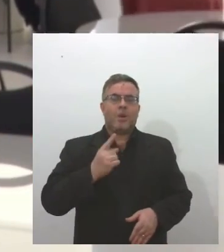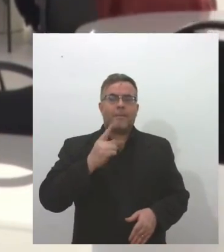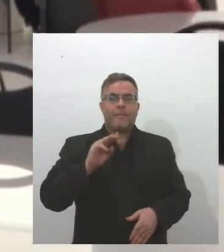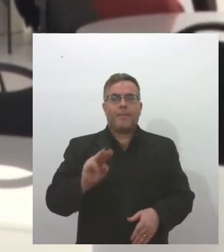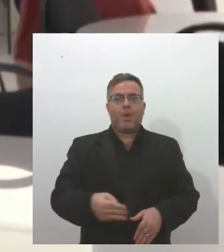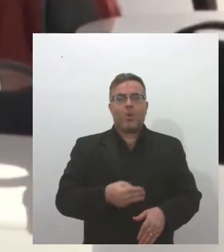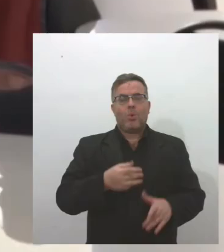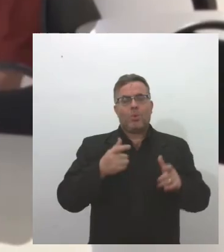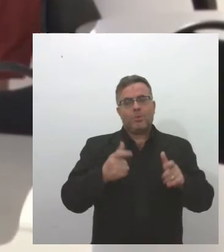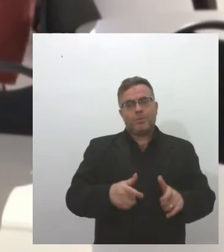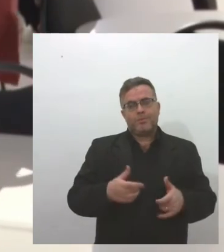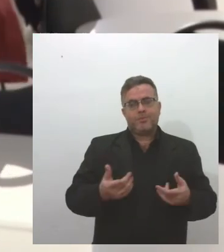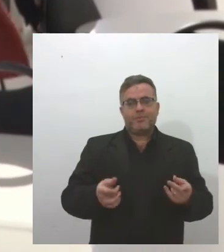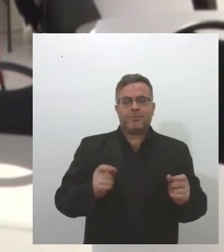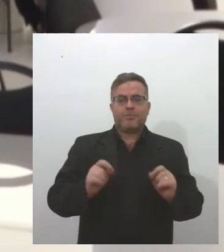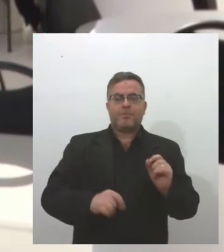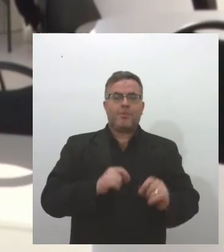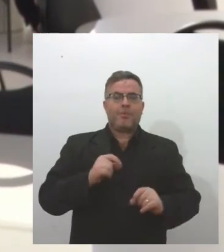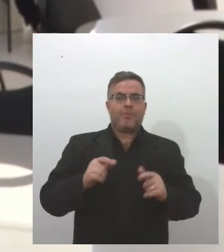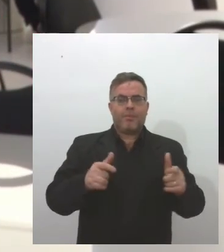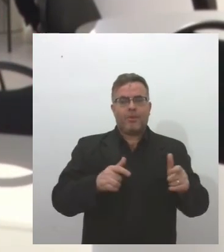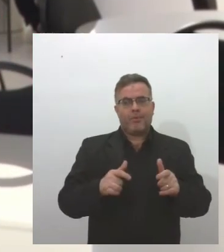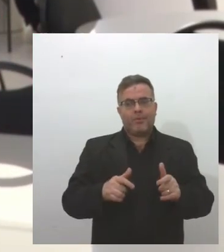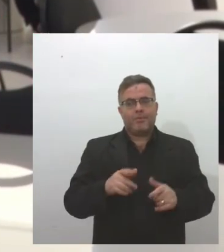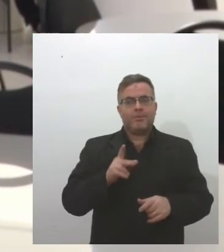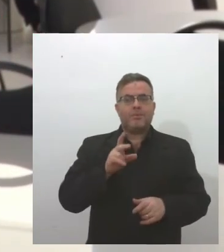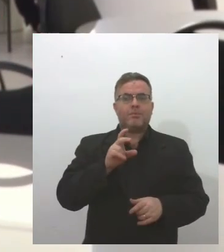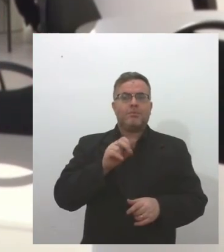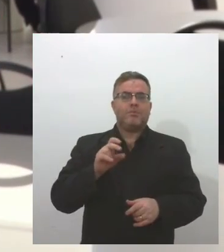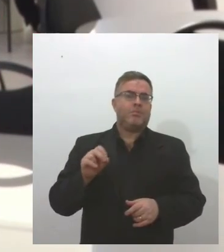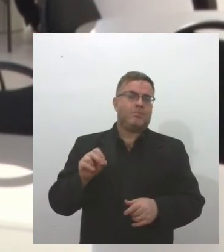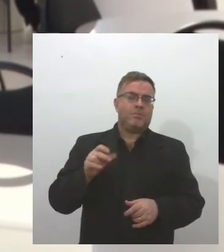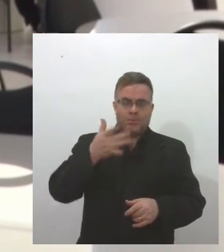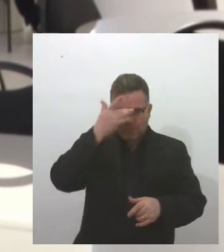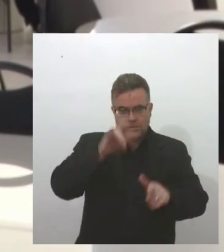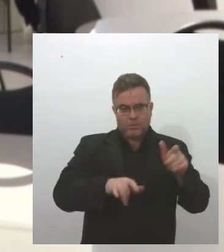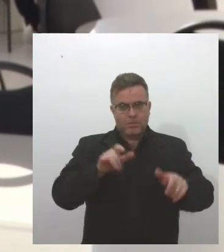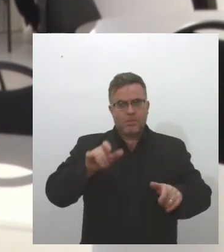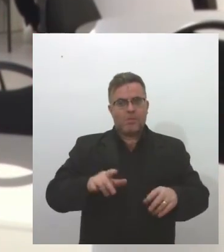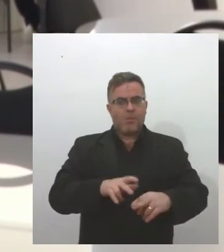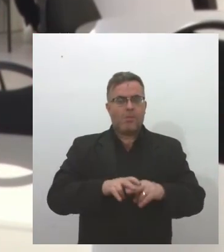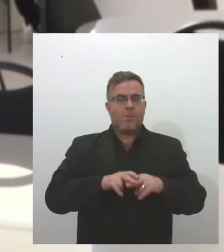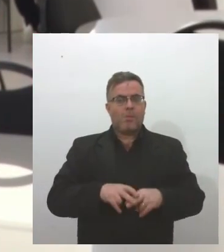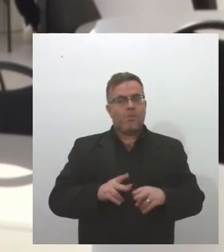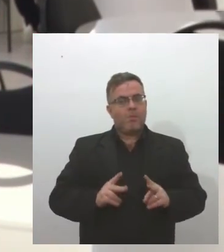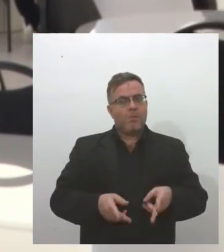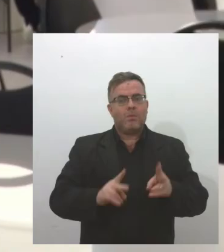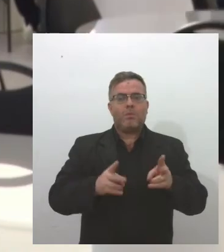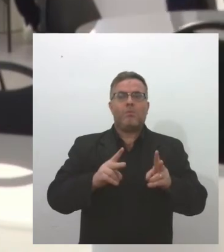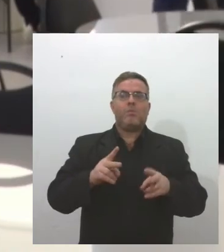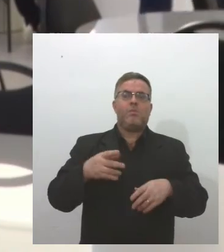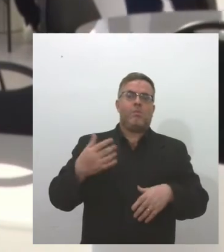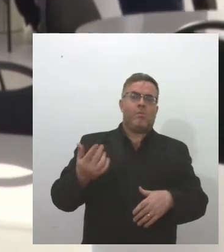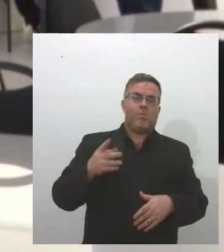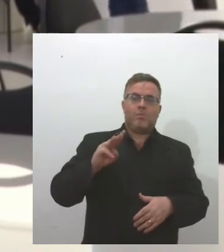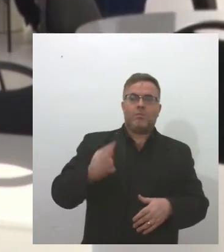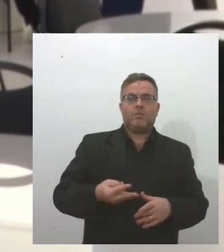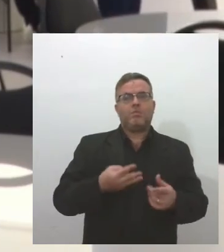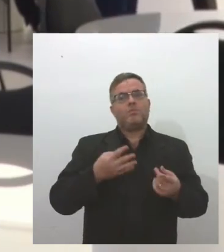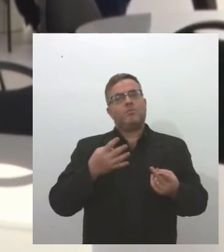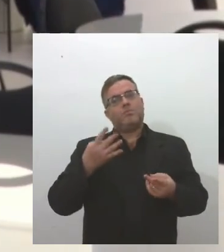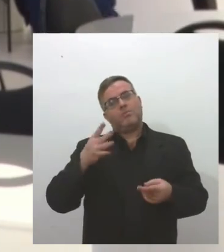externos e interno com lugar com 500 pessoas. Aí sucessivamente, novembro 2.000, dezembro